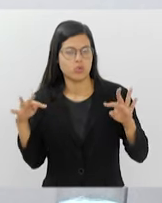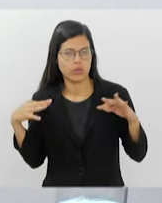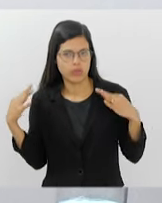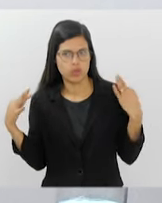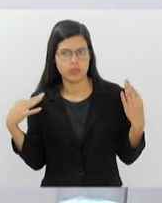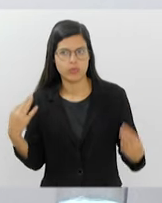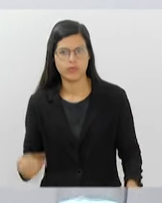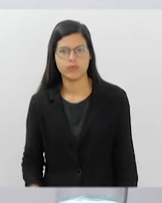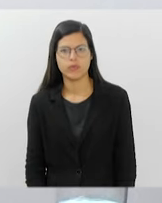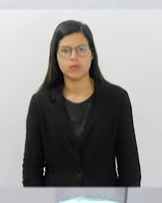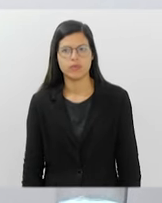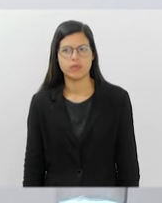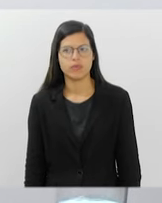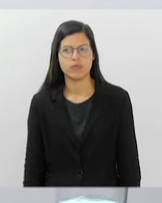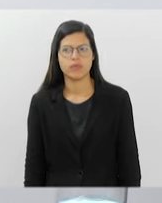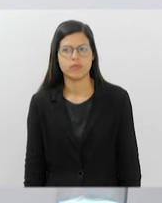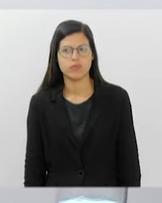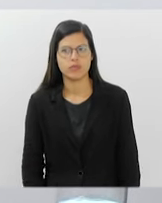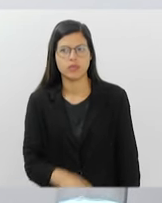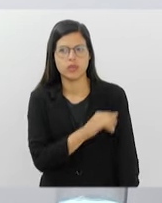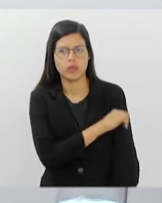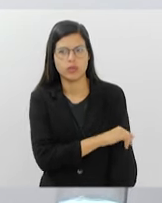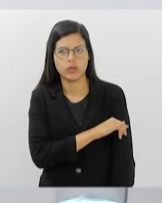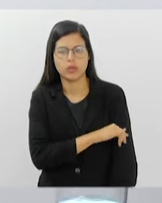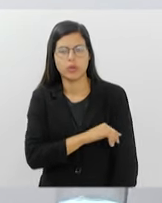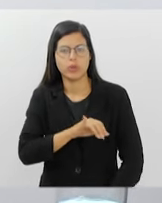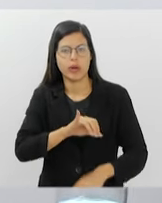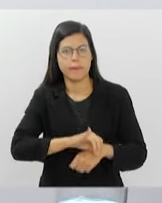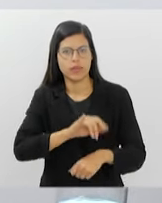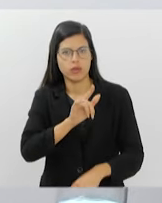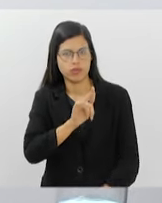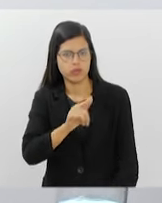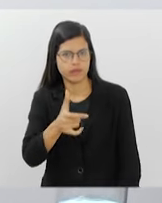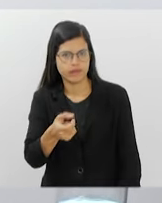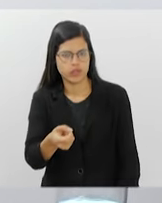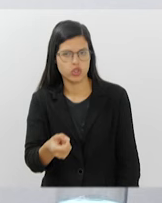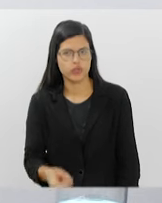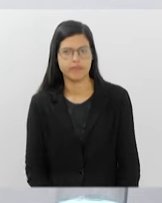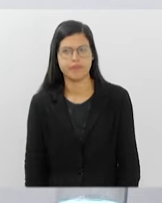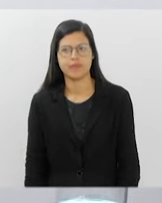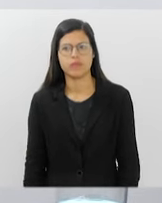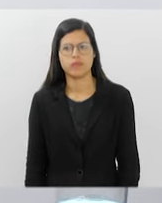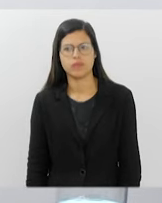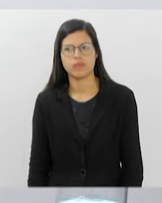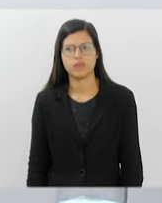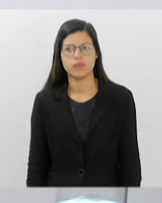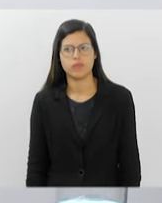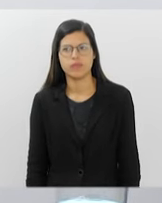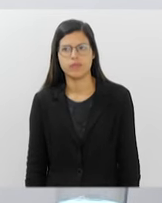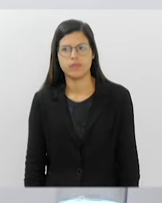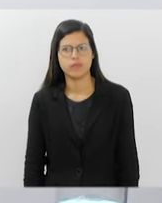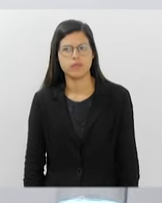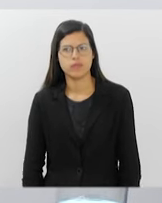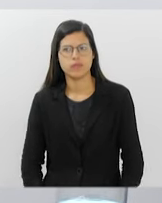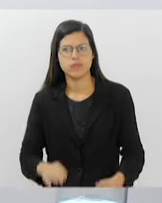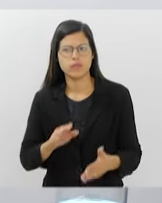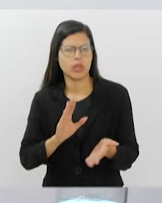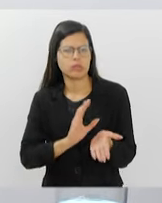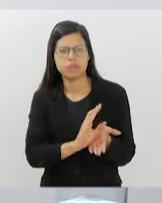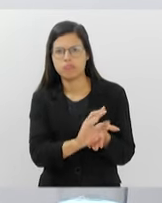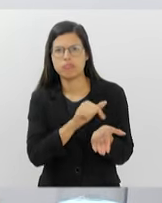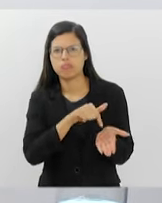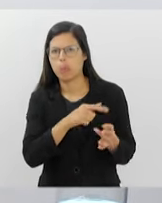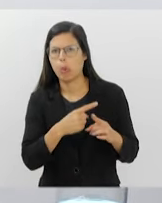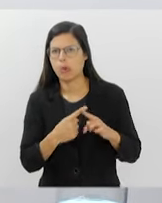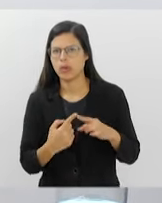turismo Rio capital G20 então a título de que esse Patrocínio institucional a